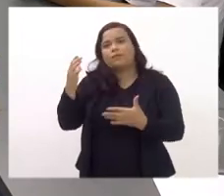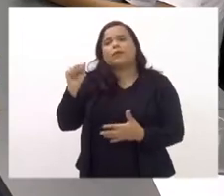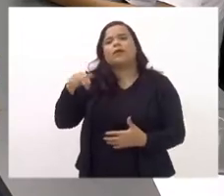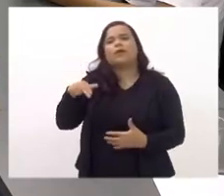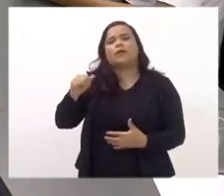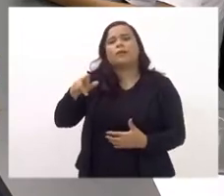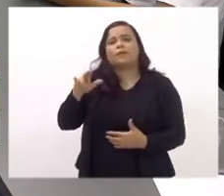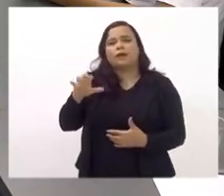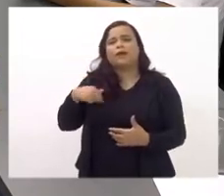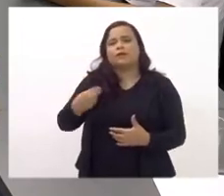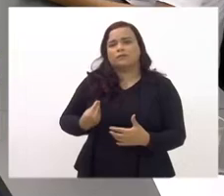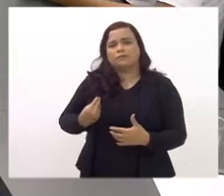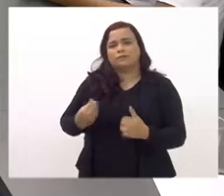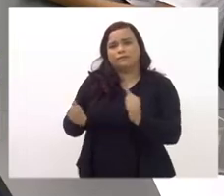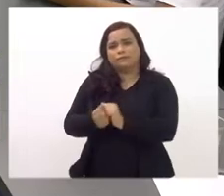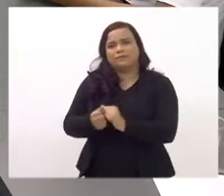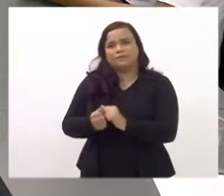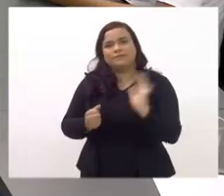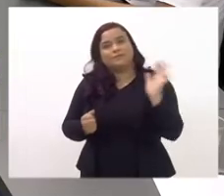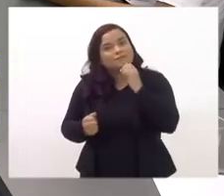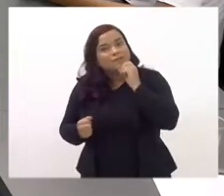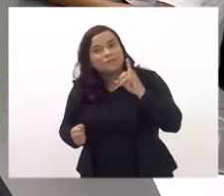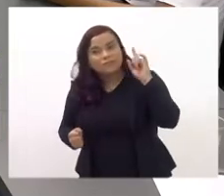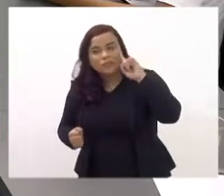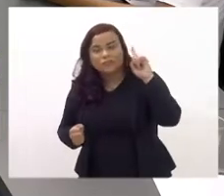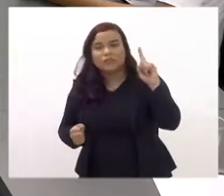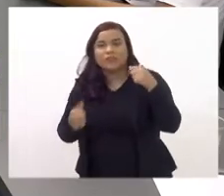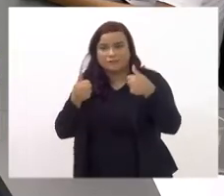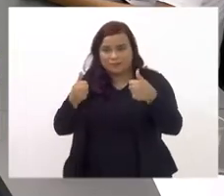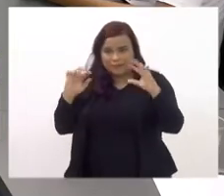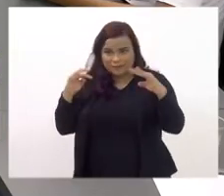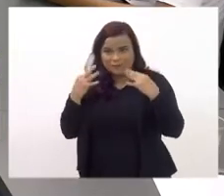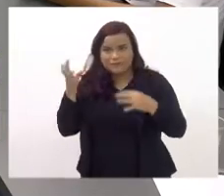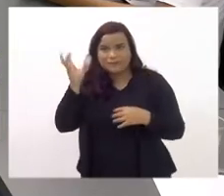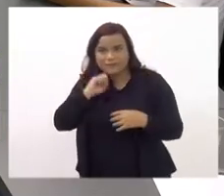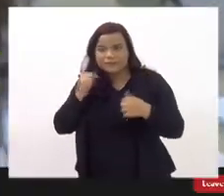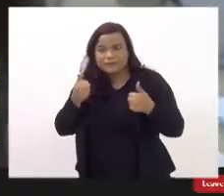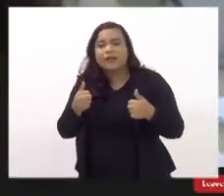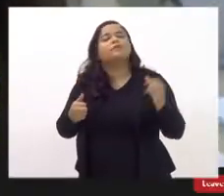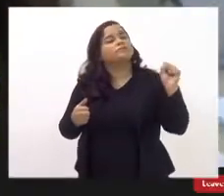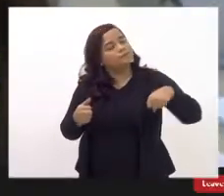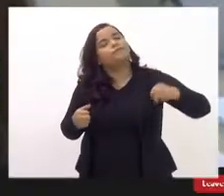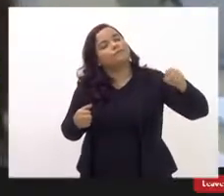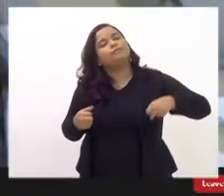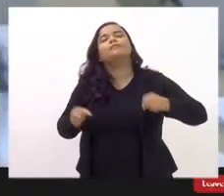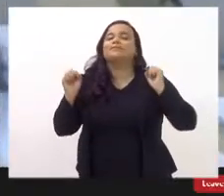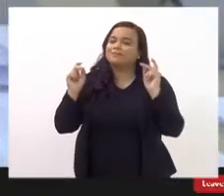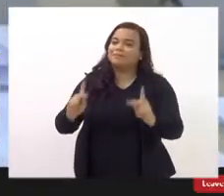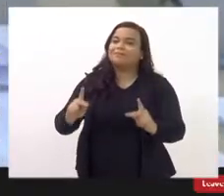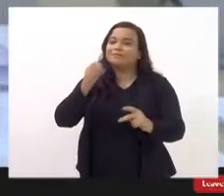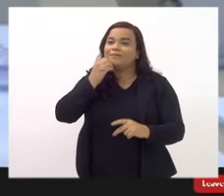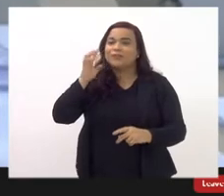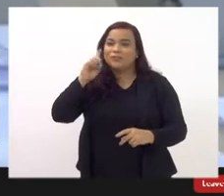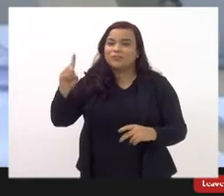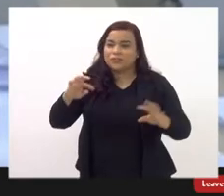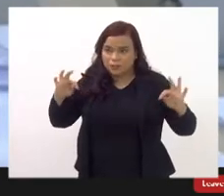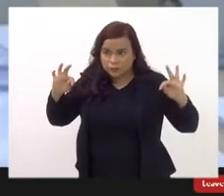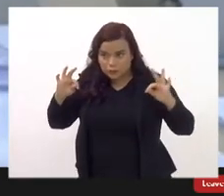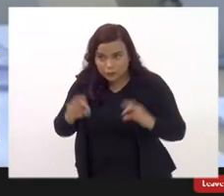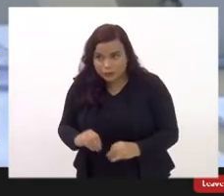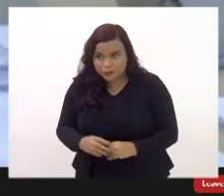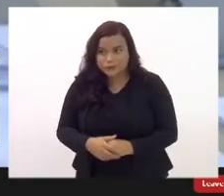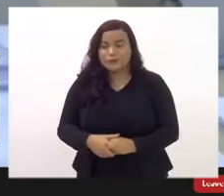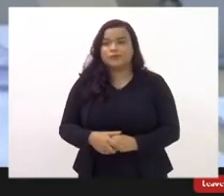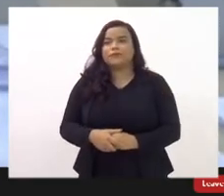Bom dia, vocês me escutam bem? Perfeitamente. Sim. Bom, bom dia a todos, obrigado. Todas e todes.